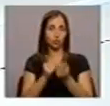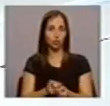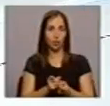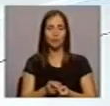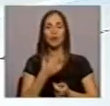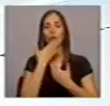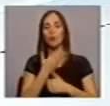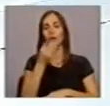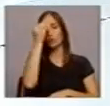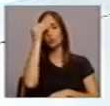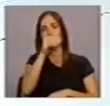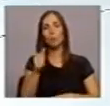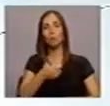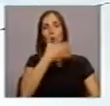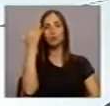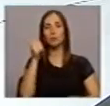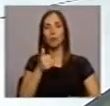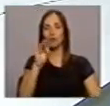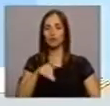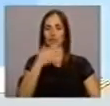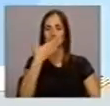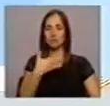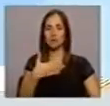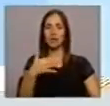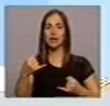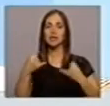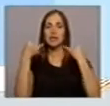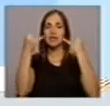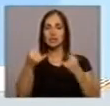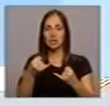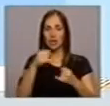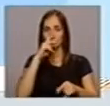sugestões. Bom dia e bom fim de semana. A seguir, vamos fazer